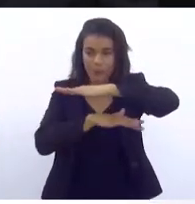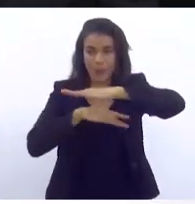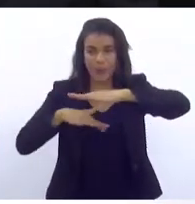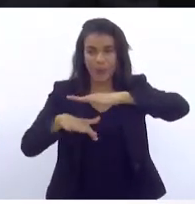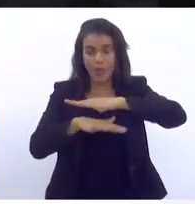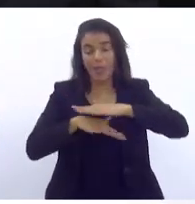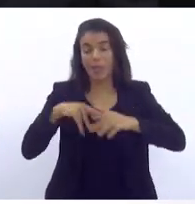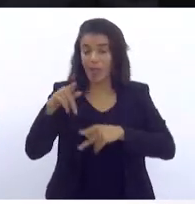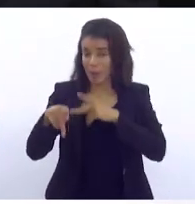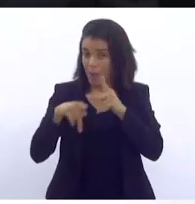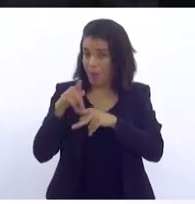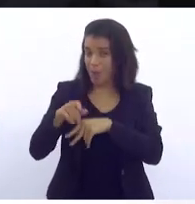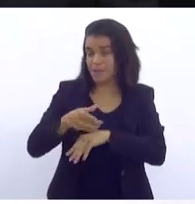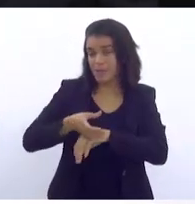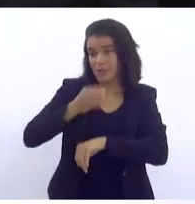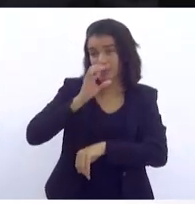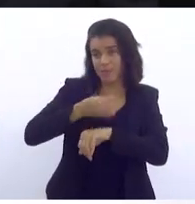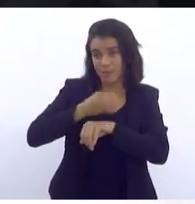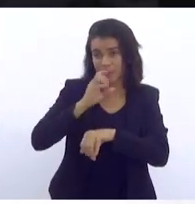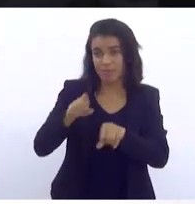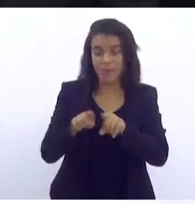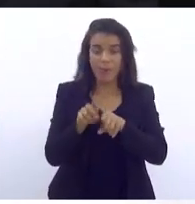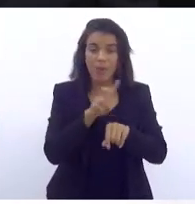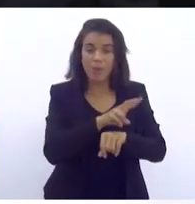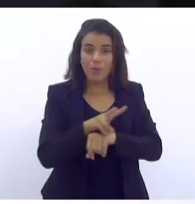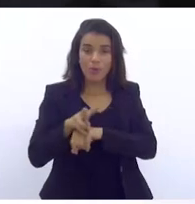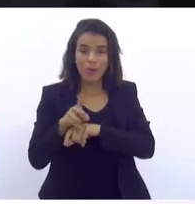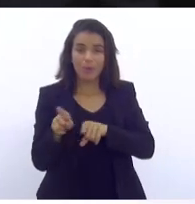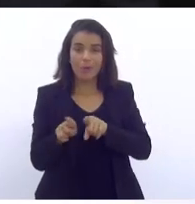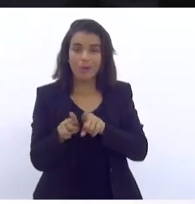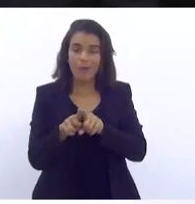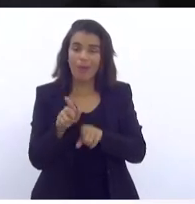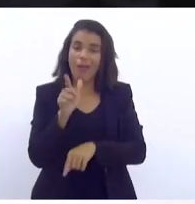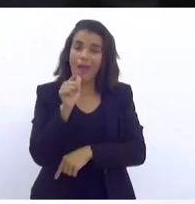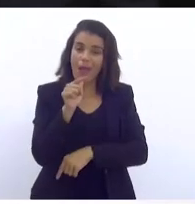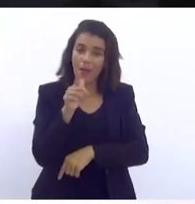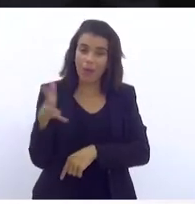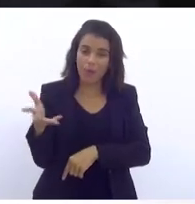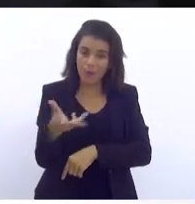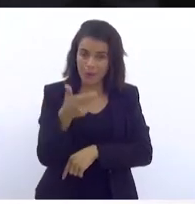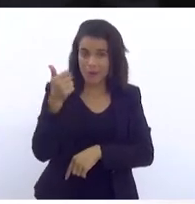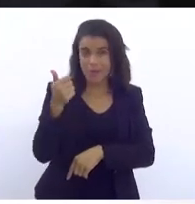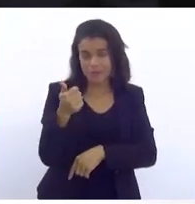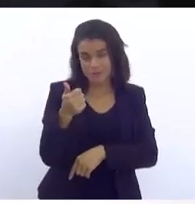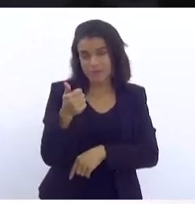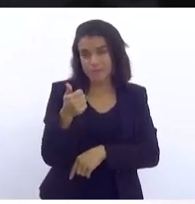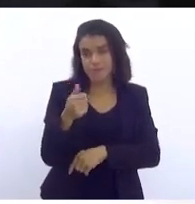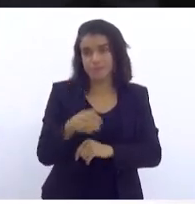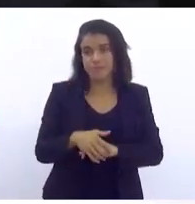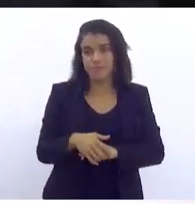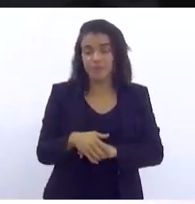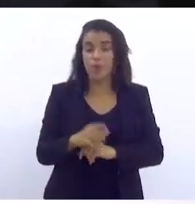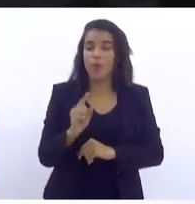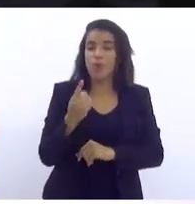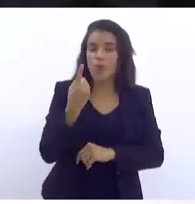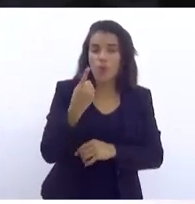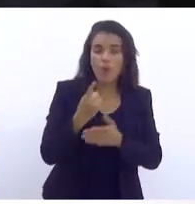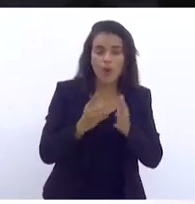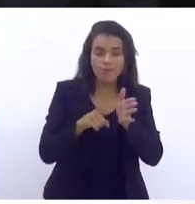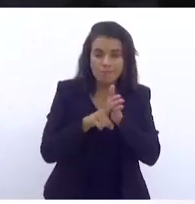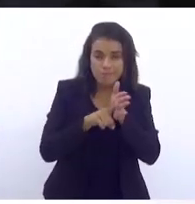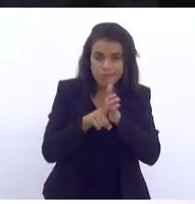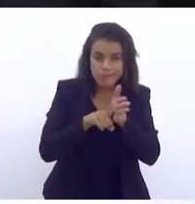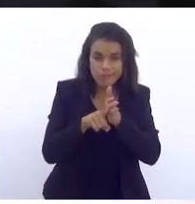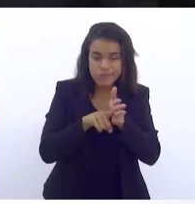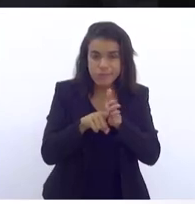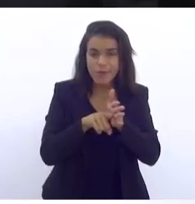bebendo e também investindo muito em monitoramento e na qualidade da água ser fornecida pela Estação um dos dados que foram indicados aqui é